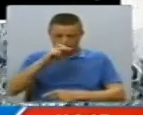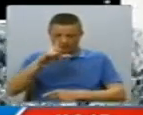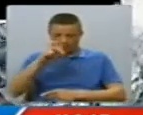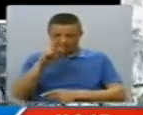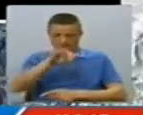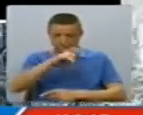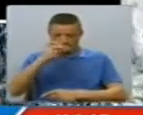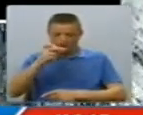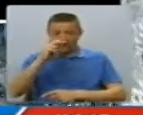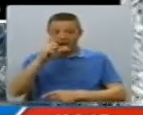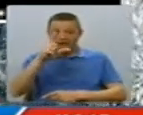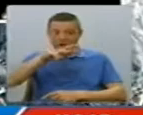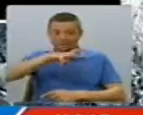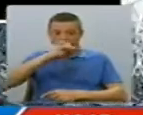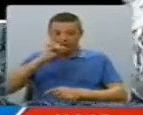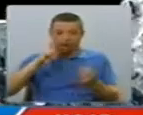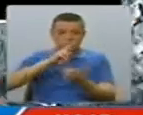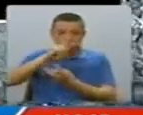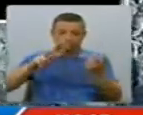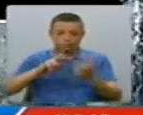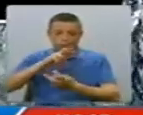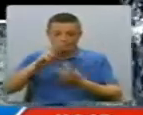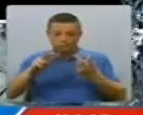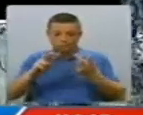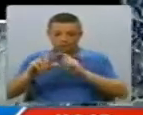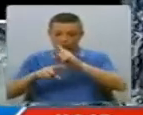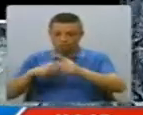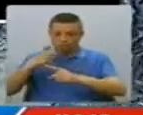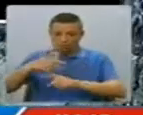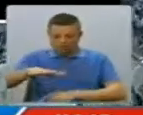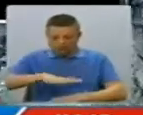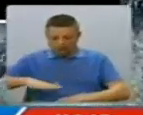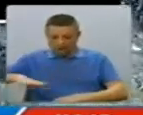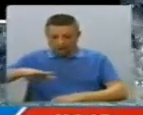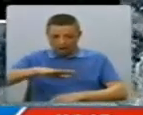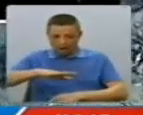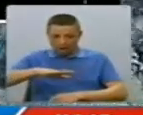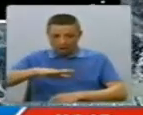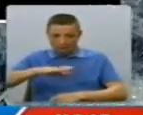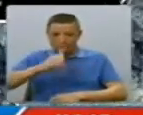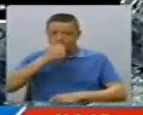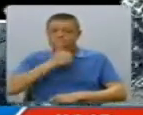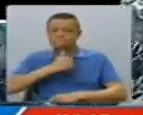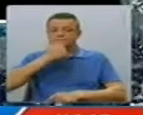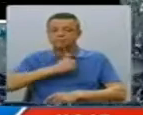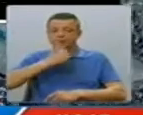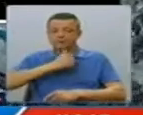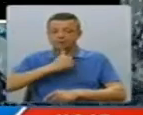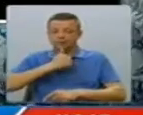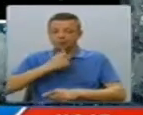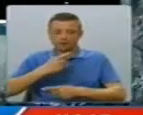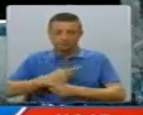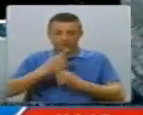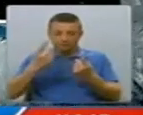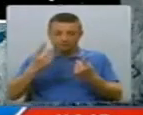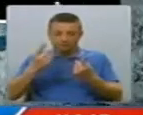ALMA foi à procura de radiação na zona do milímetro, infravermelho, portanto radiação muito fria, e